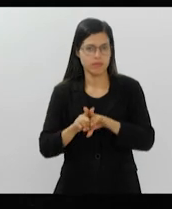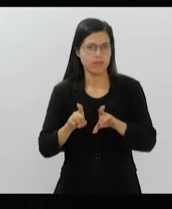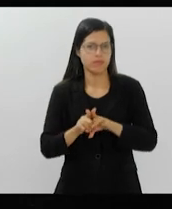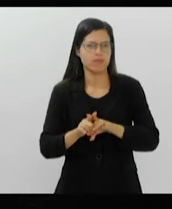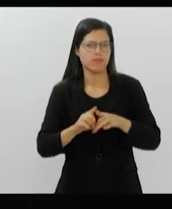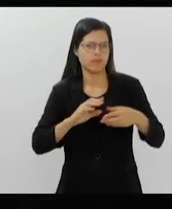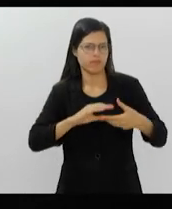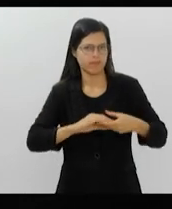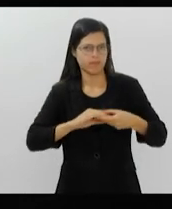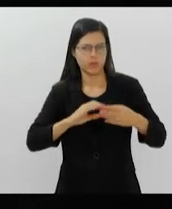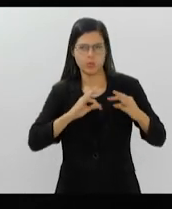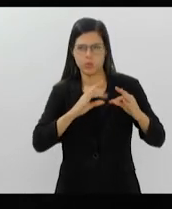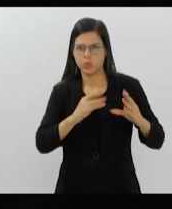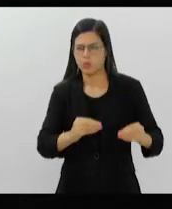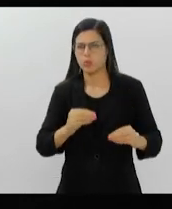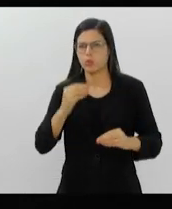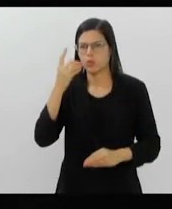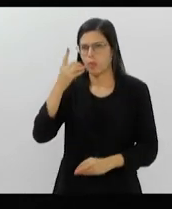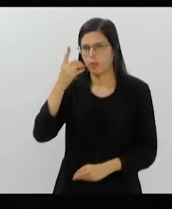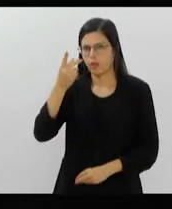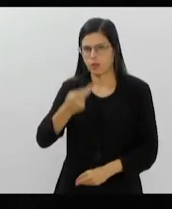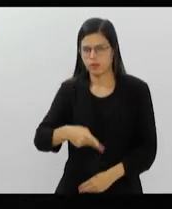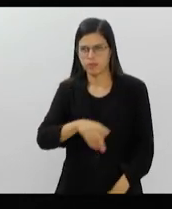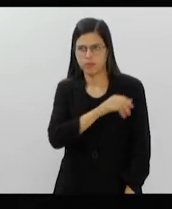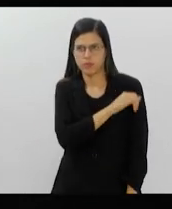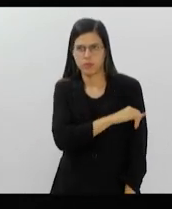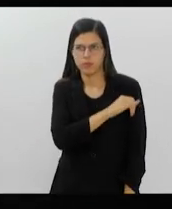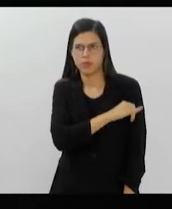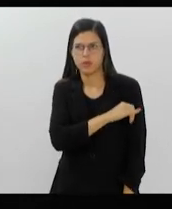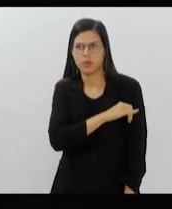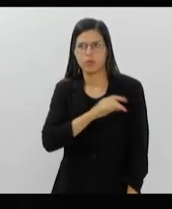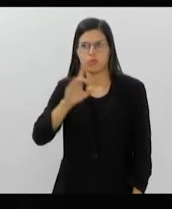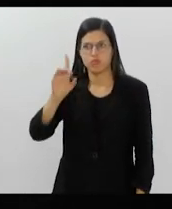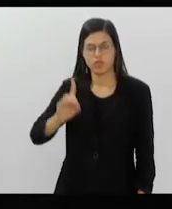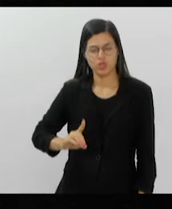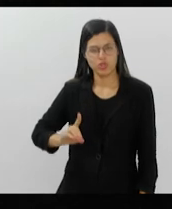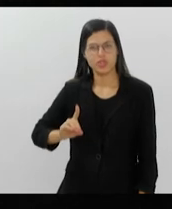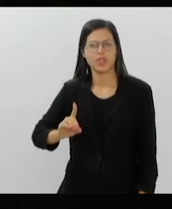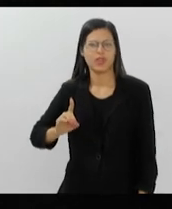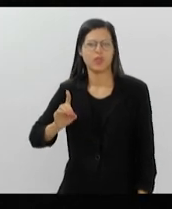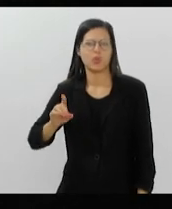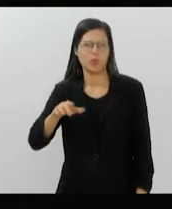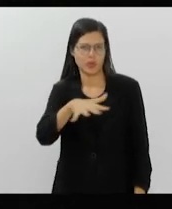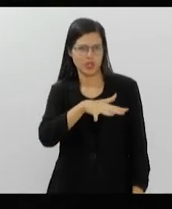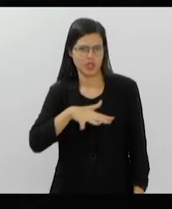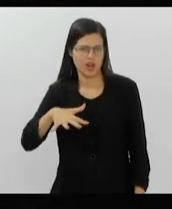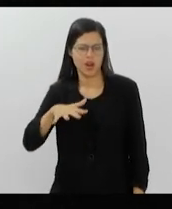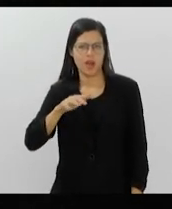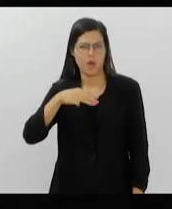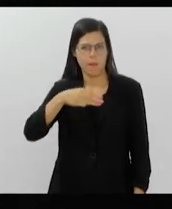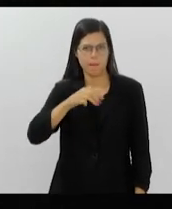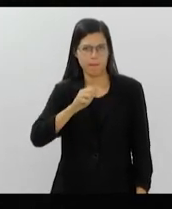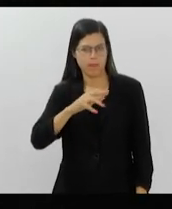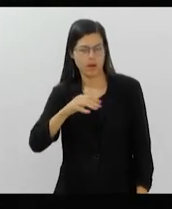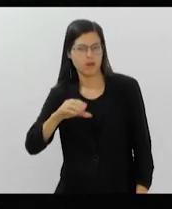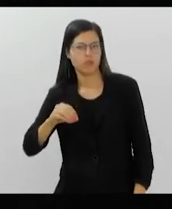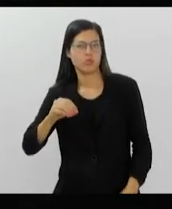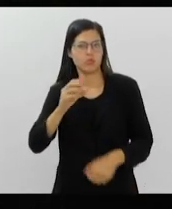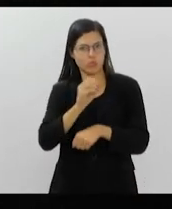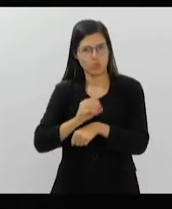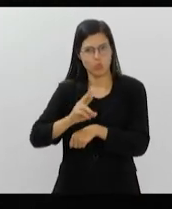desta casa, cumprimentar o diretor-geral da Assembleia, meu caro Marcos Brito, cumprimentar o doutor Robson